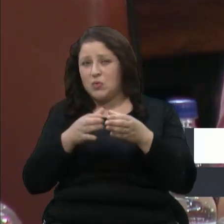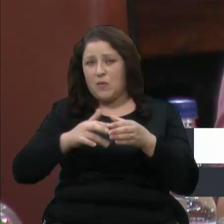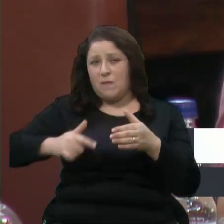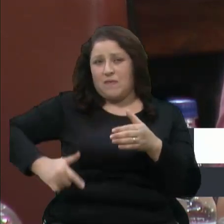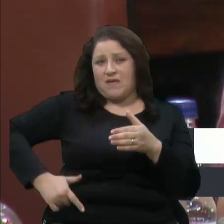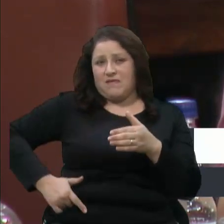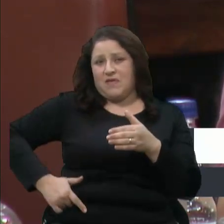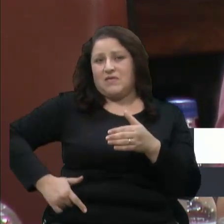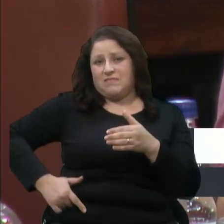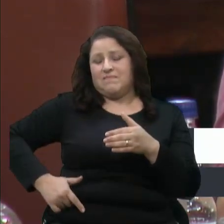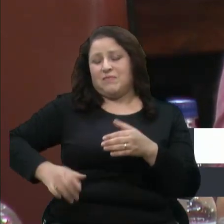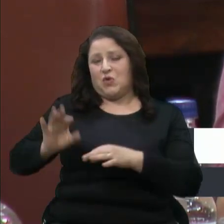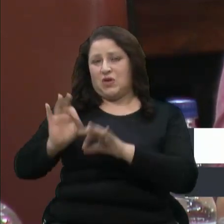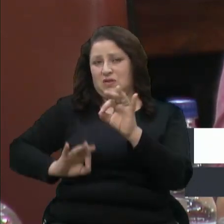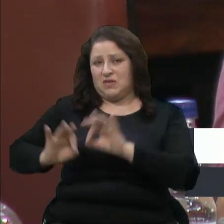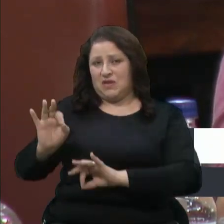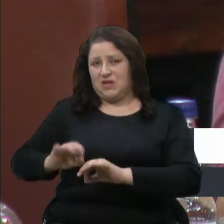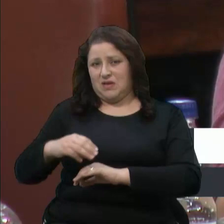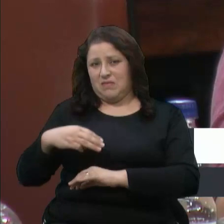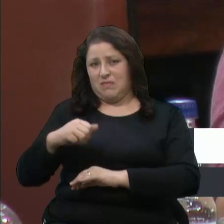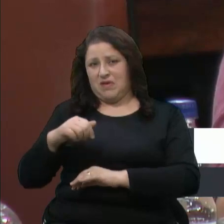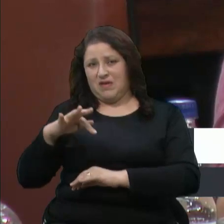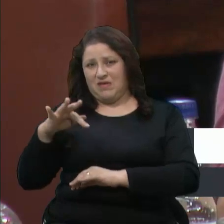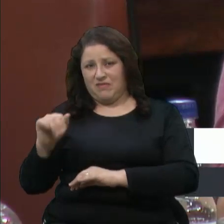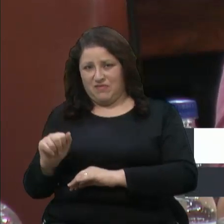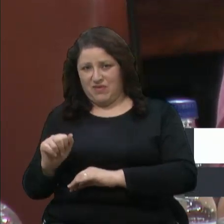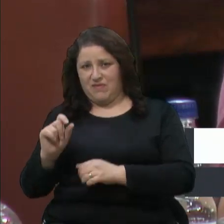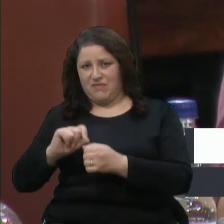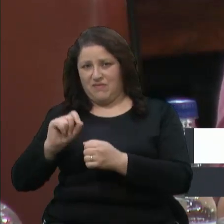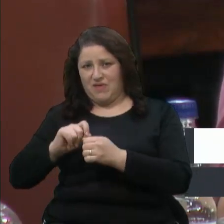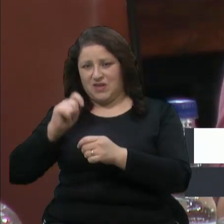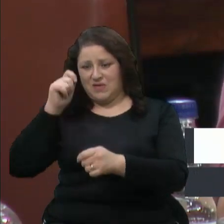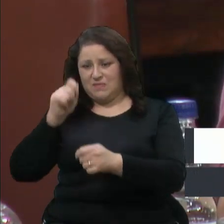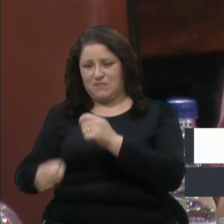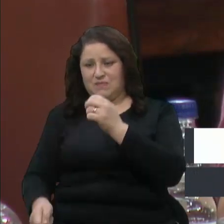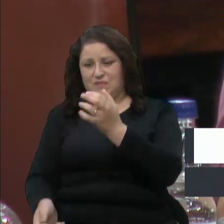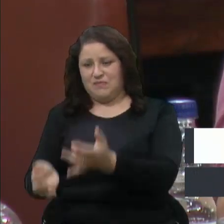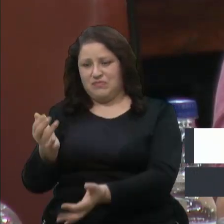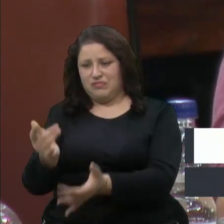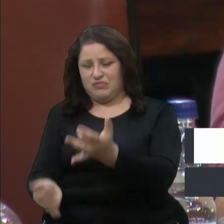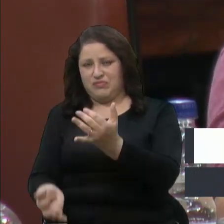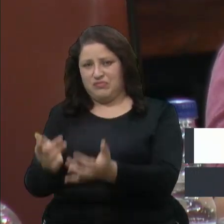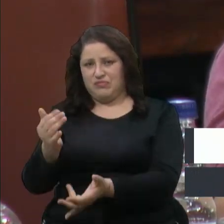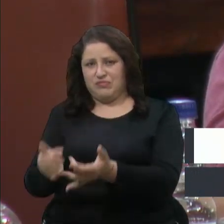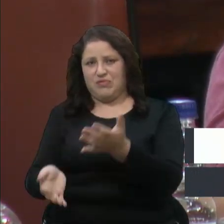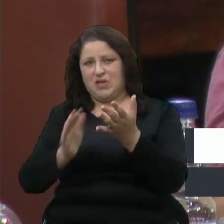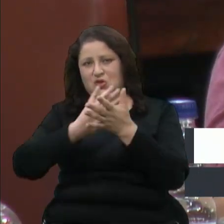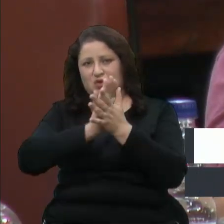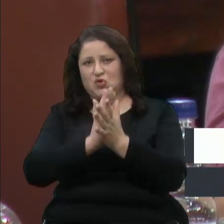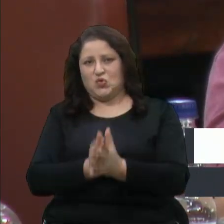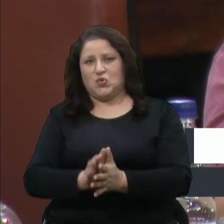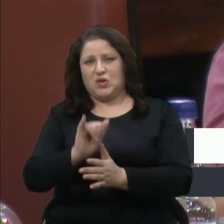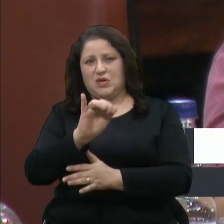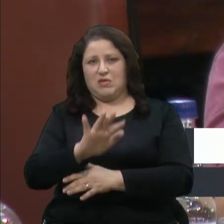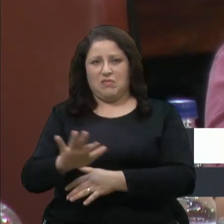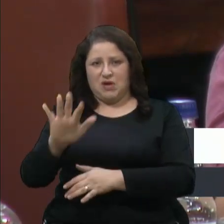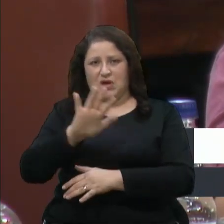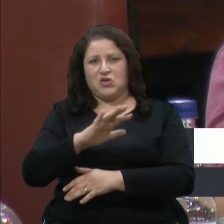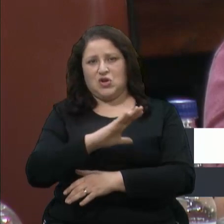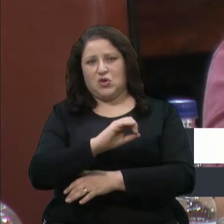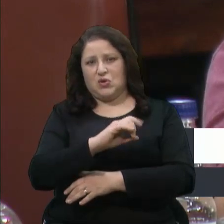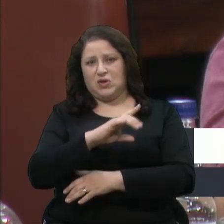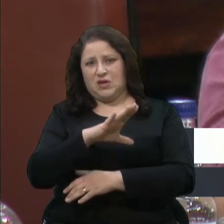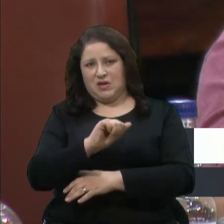organizada que está por trás disso, tá? De queimar os nossos containers, denigrir a imagem da Codeca, para depois querer assumir.